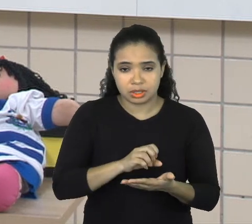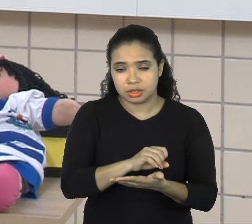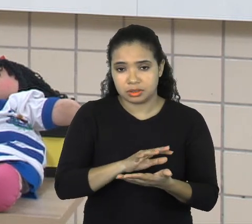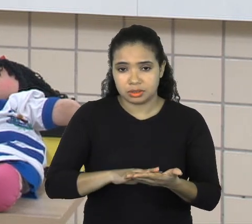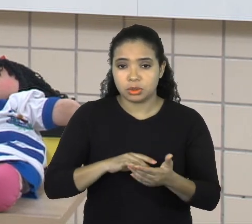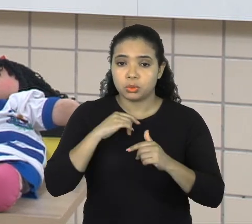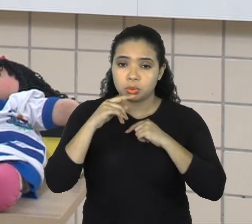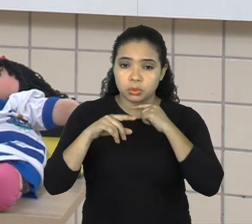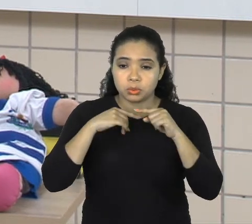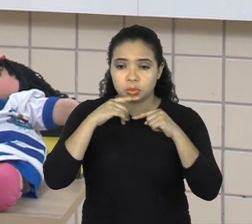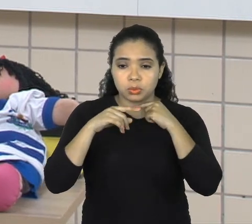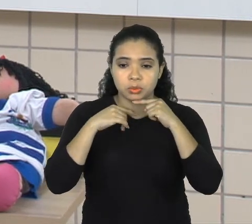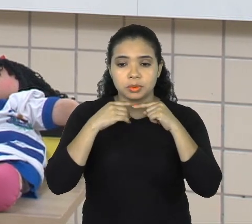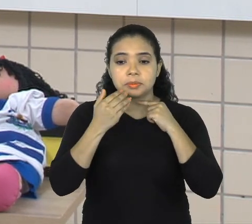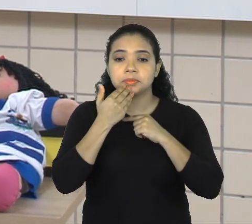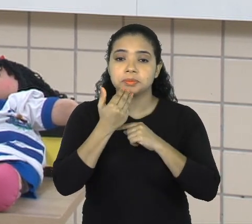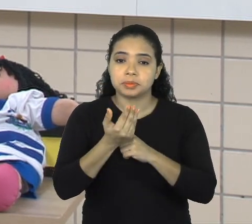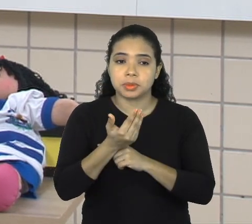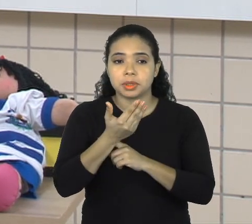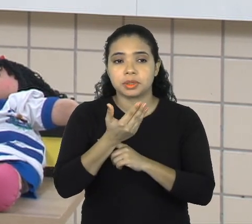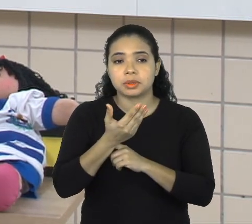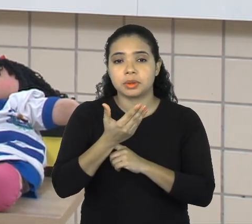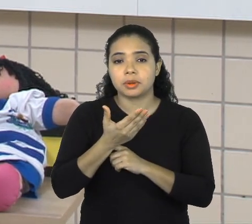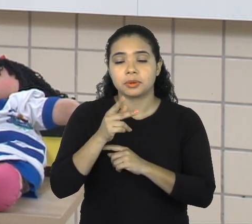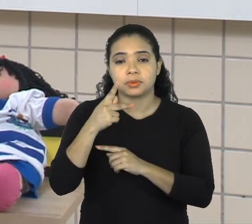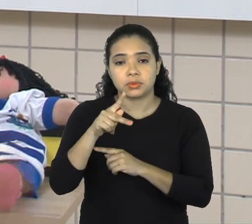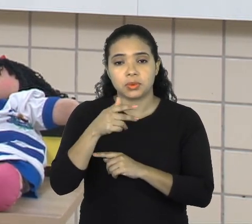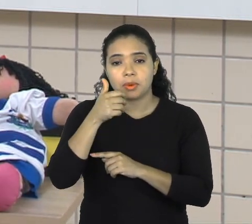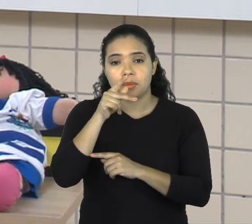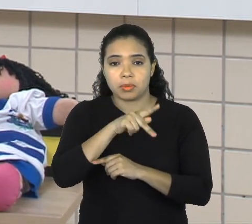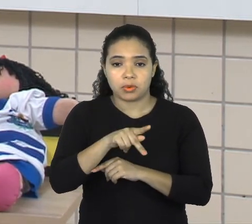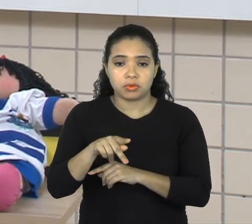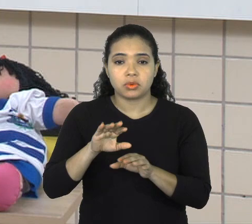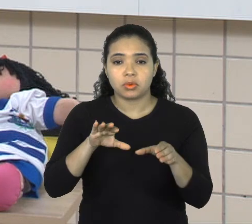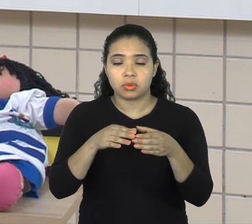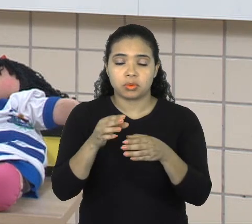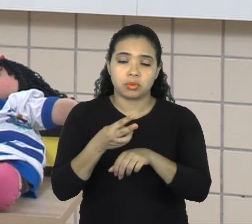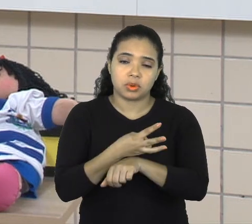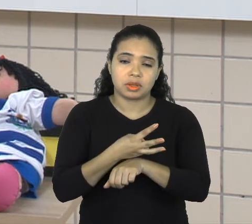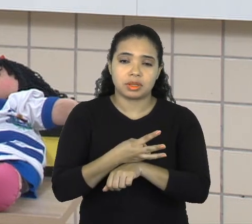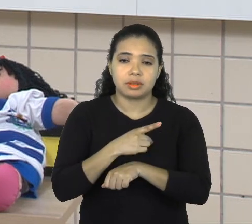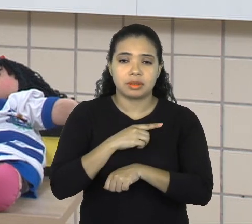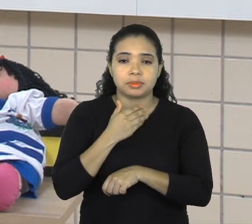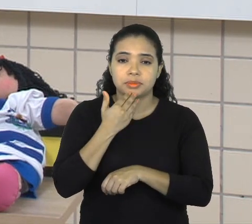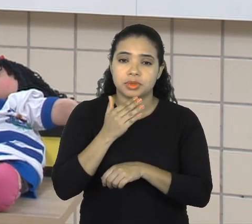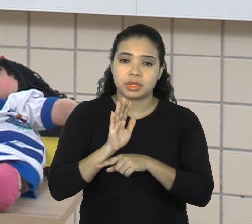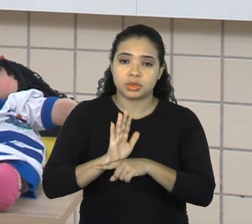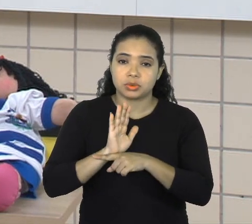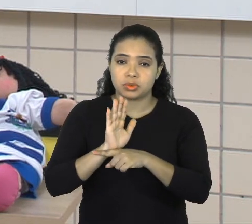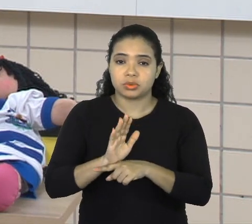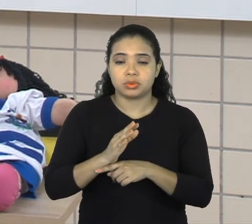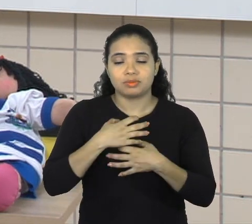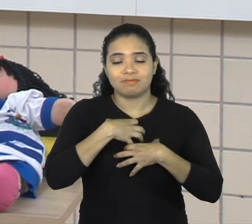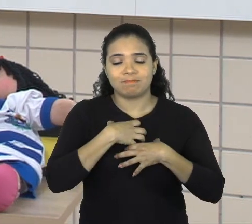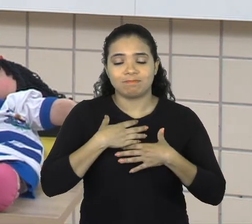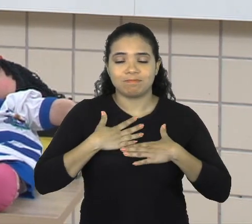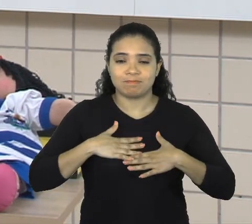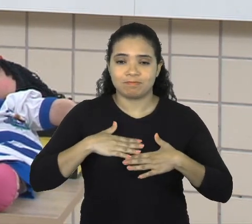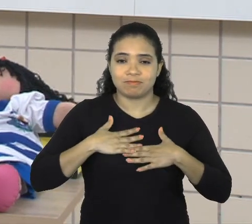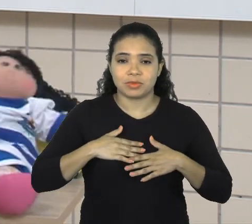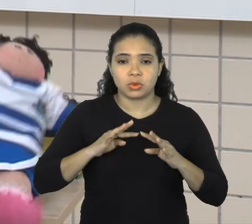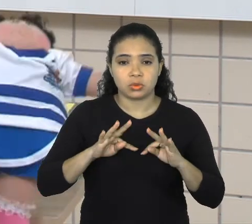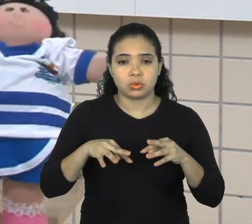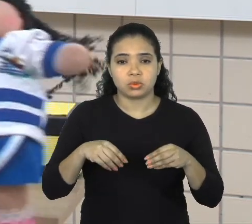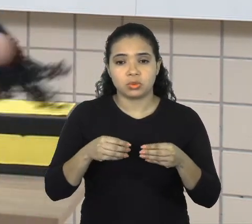Qualquer dúvida, peça socorro para a sua professora, que eu sei que você tem um grupo de WhatsApp. Peça ajuda. Fique bem, tudo isso